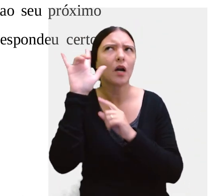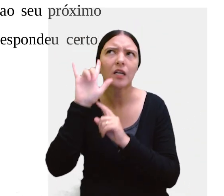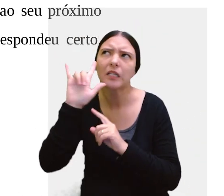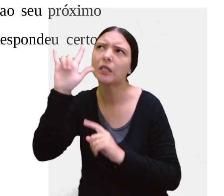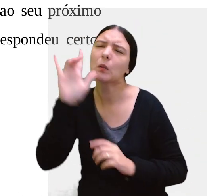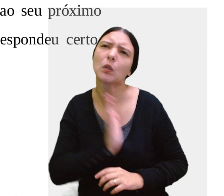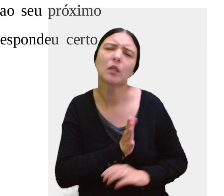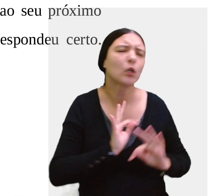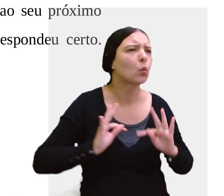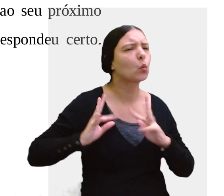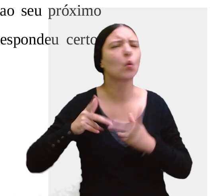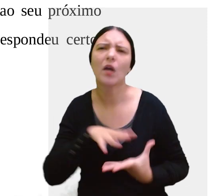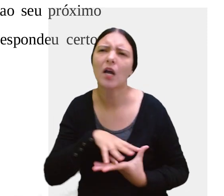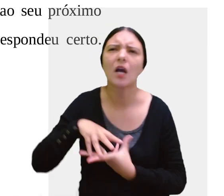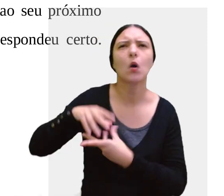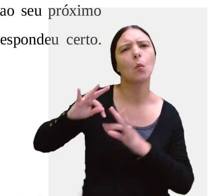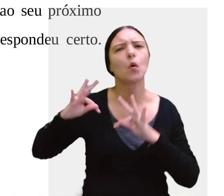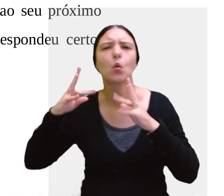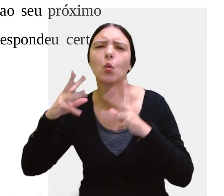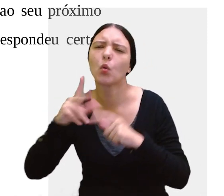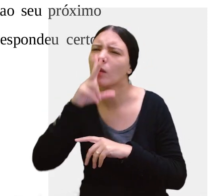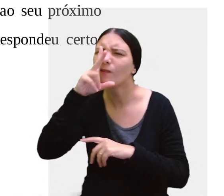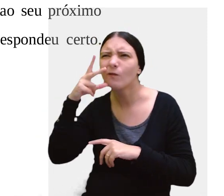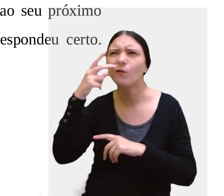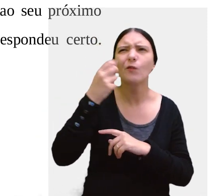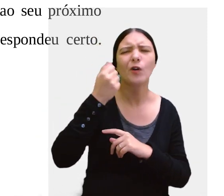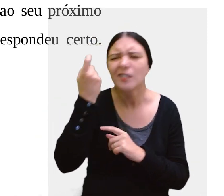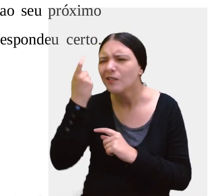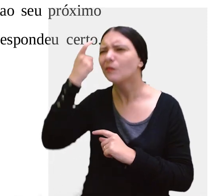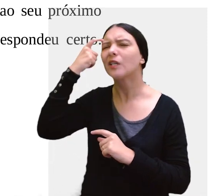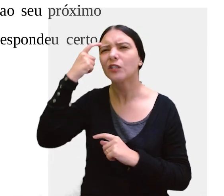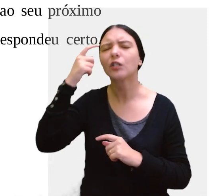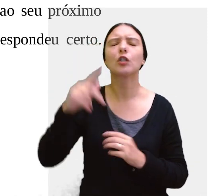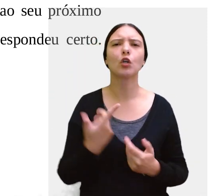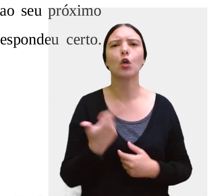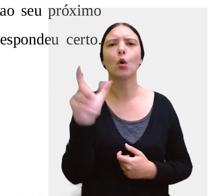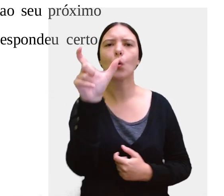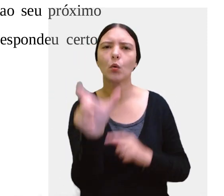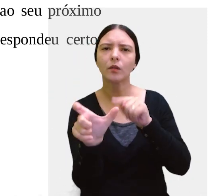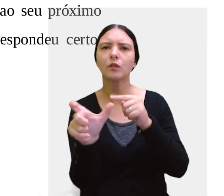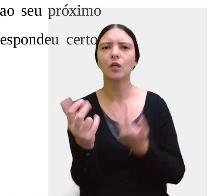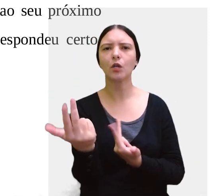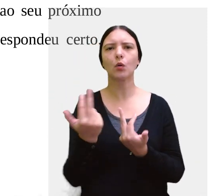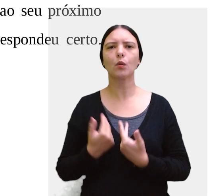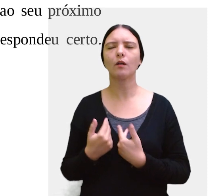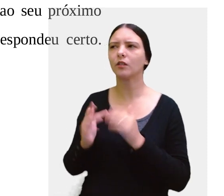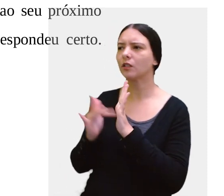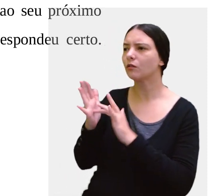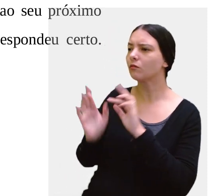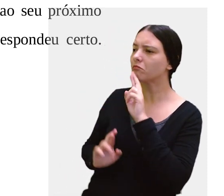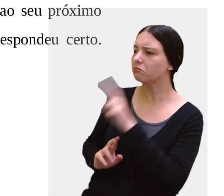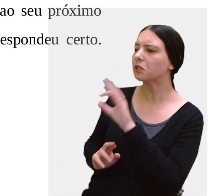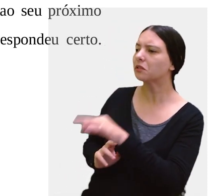coração, com toda a sua alma, com toda a sua força e com toda a sua mente, e ao seu próximo como a si mesmo. Jesus lhe disse: você